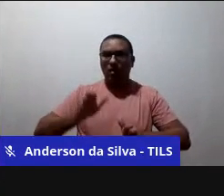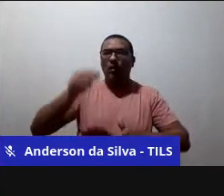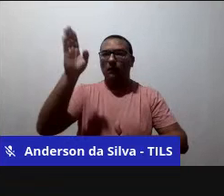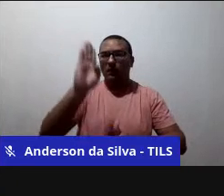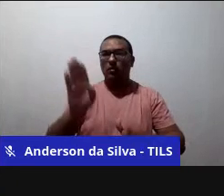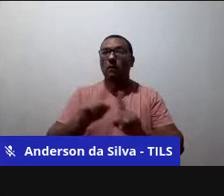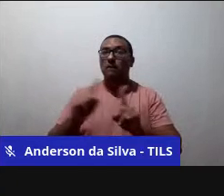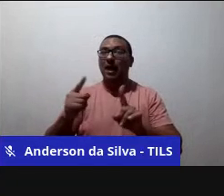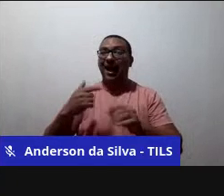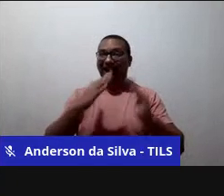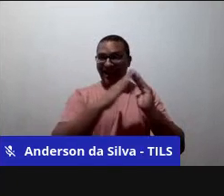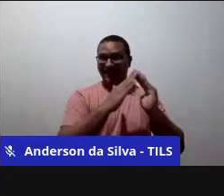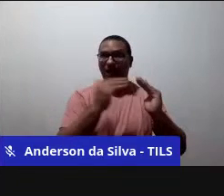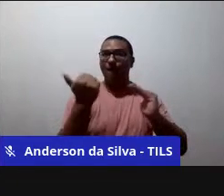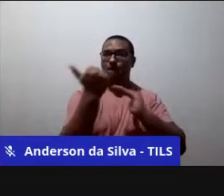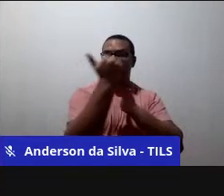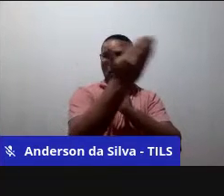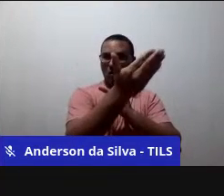fora,